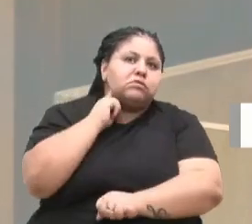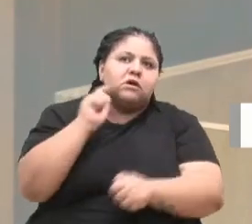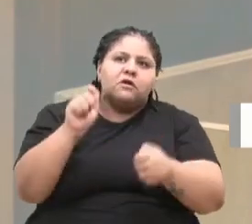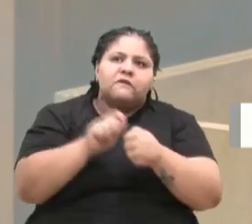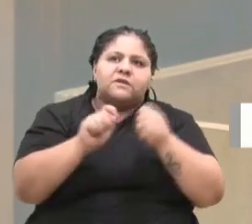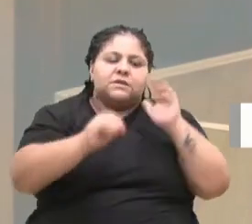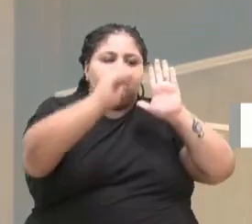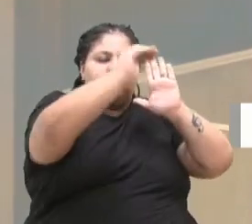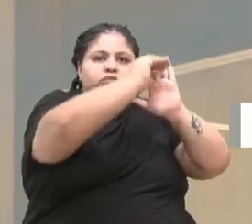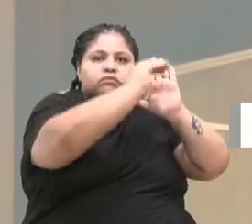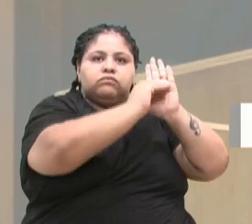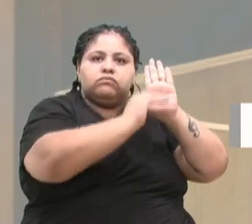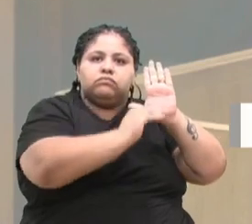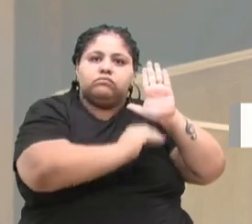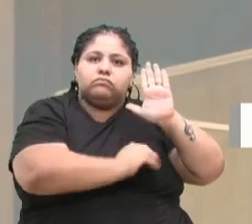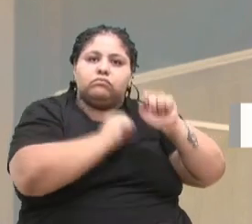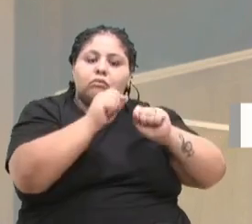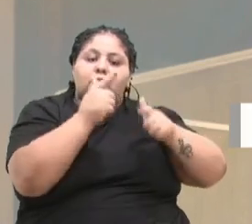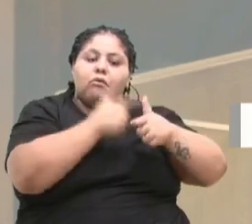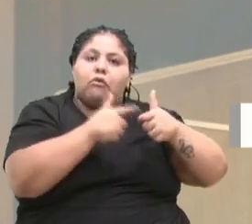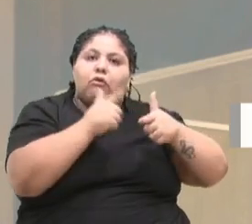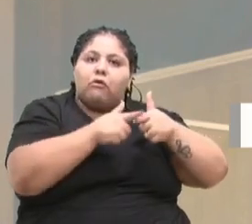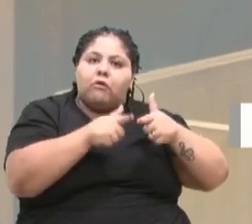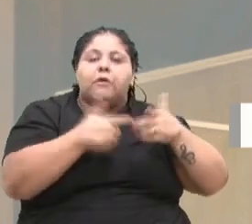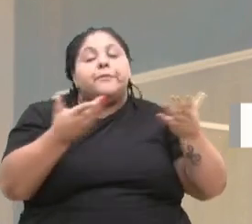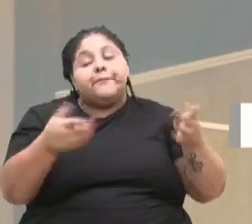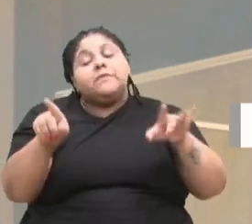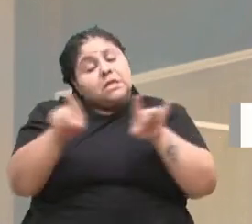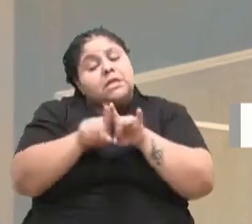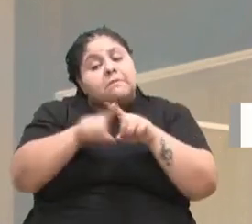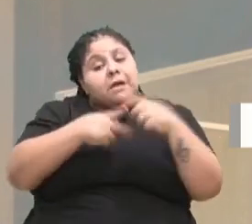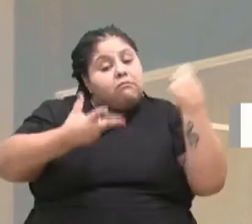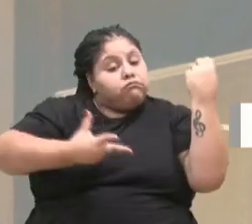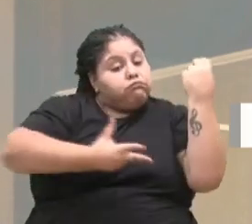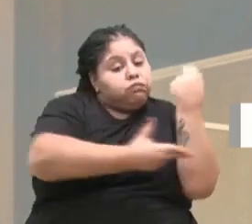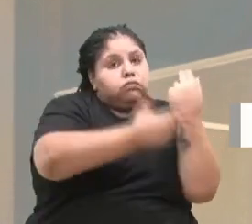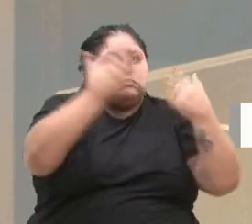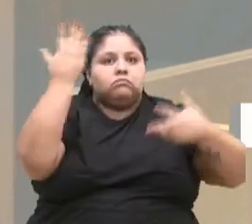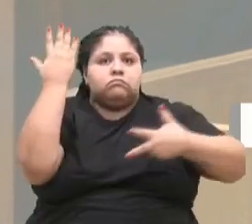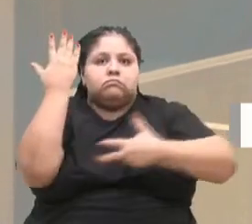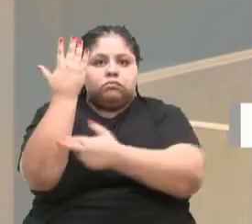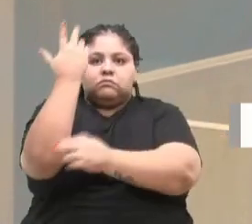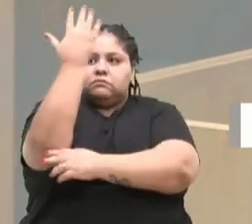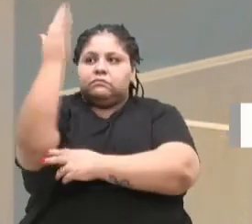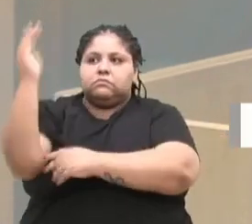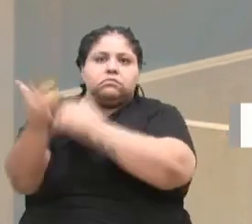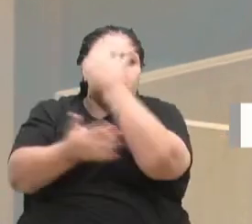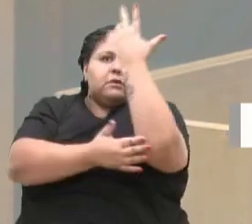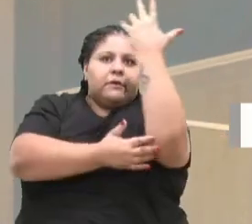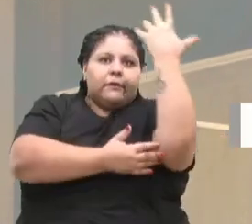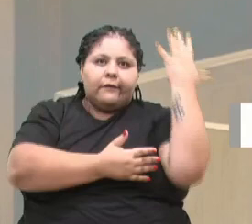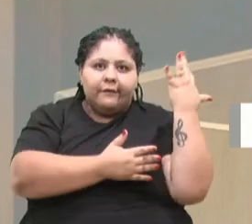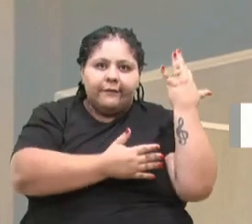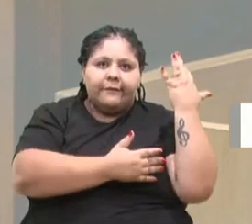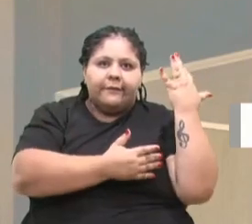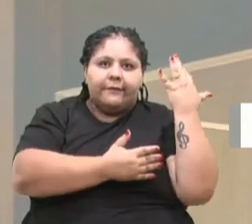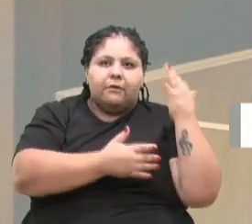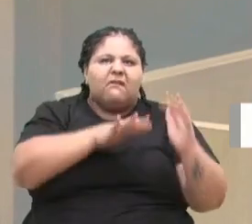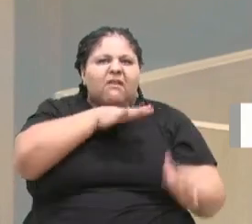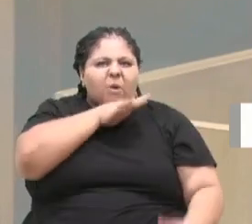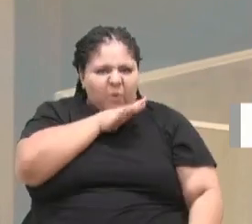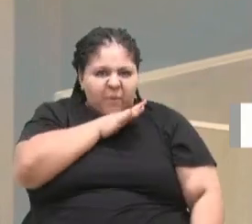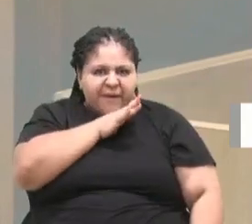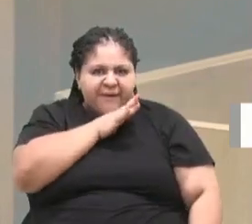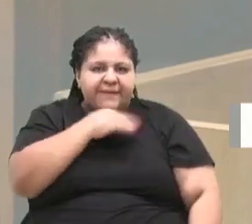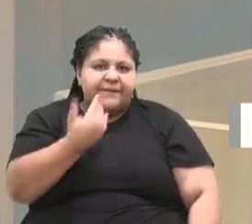críticos. Nós fazermos as podas de árvores ou o corte total da árvore podre, por exemplo, nos pontos críticos.